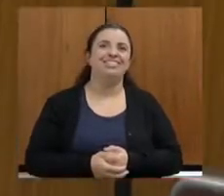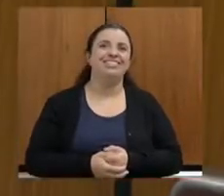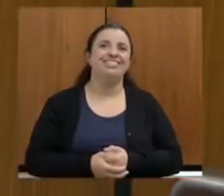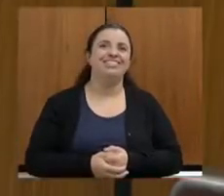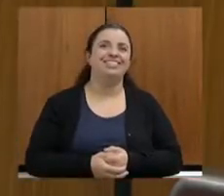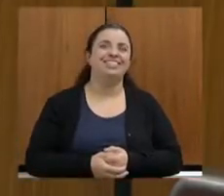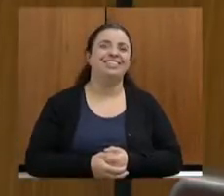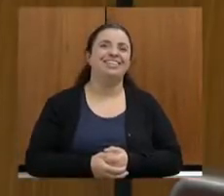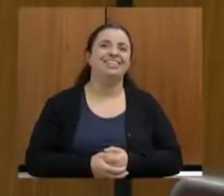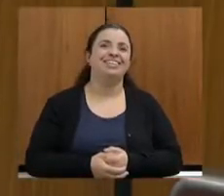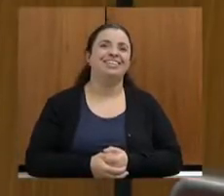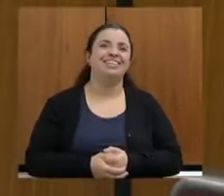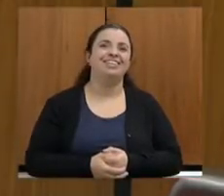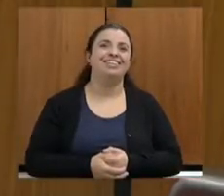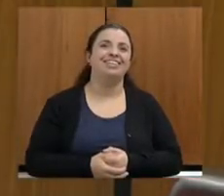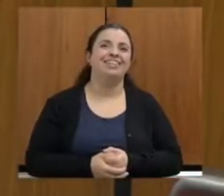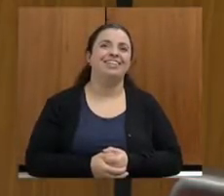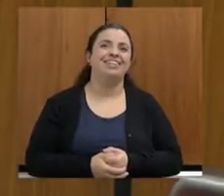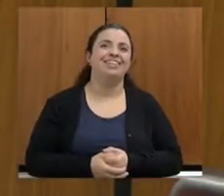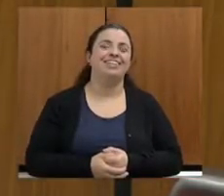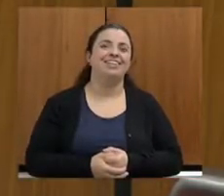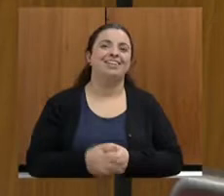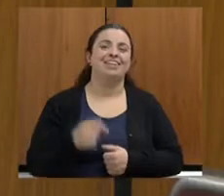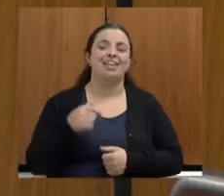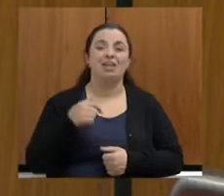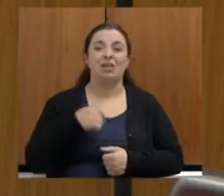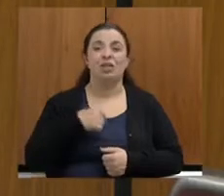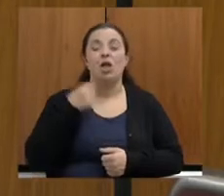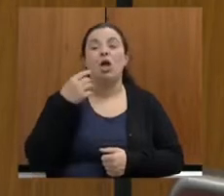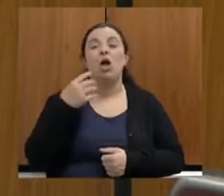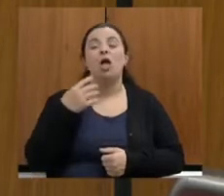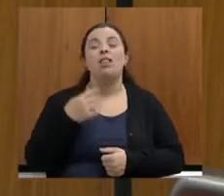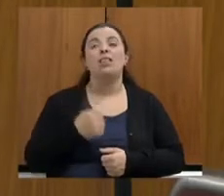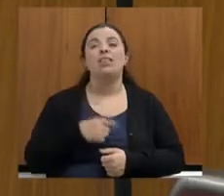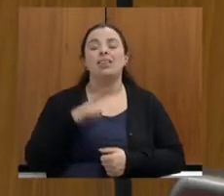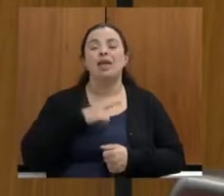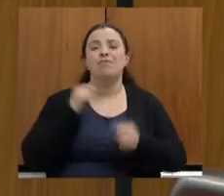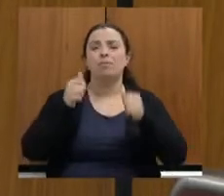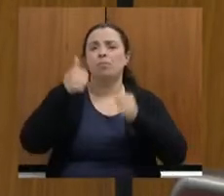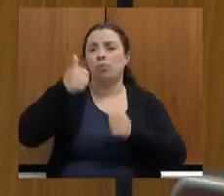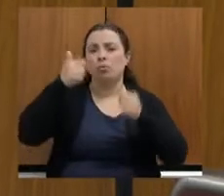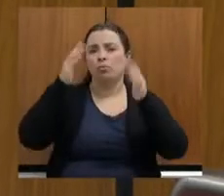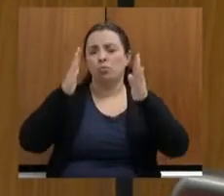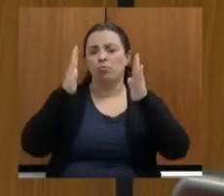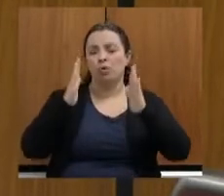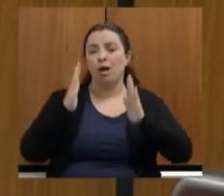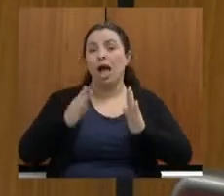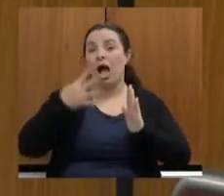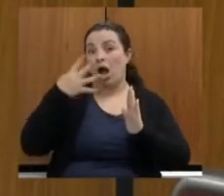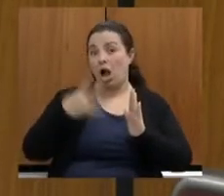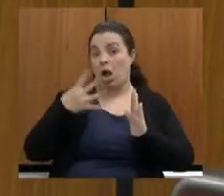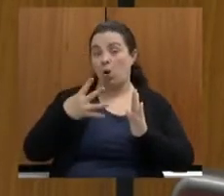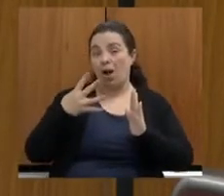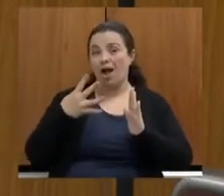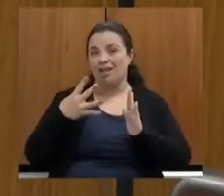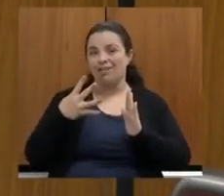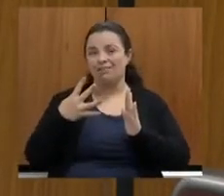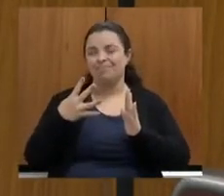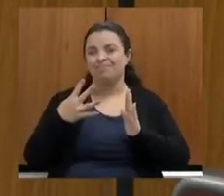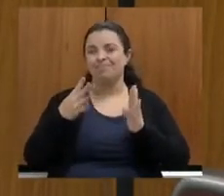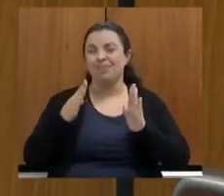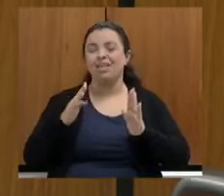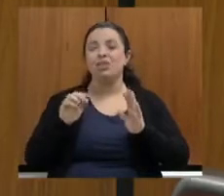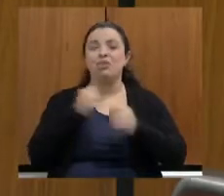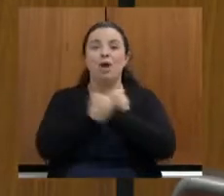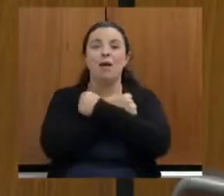e ao voltar medo da quarta Edição do abraço da Serra do Curral eu cheguei em casa e a mirelly a